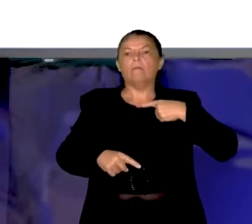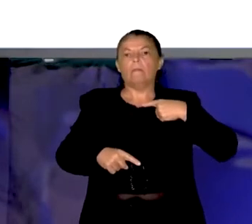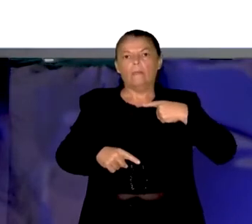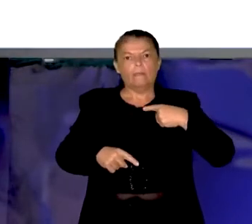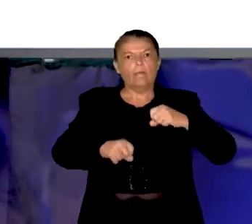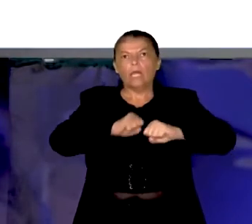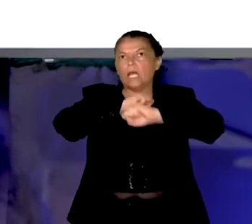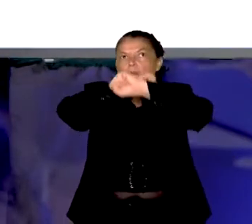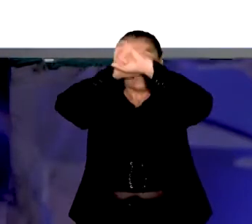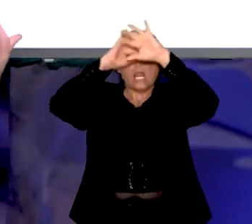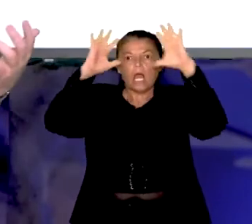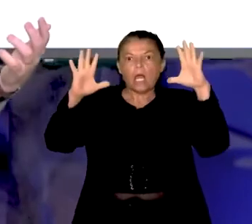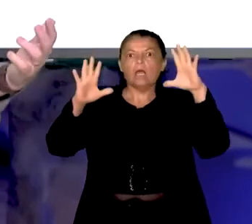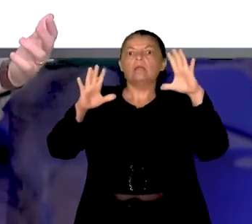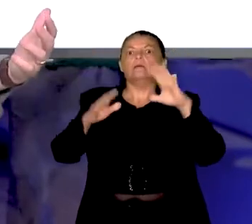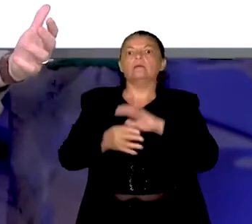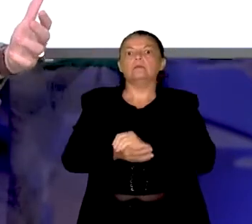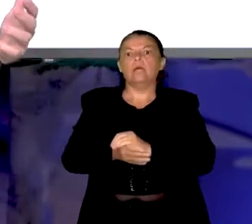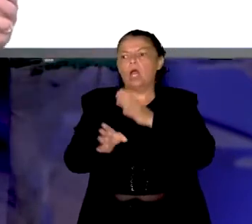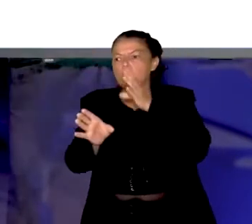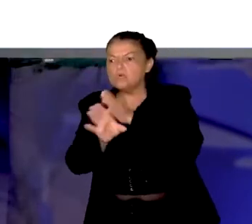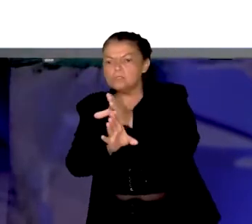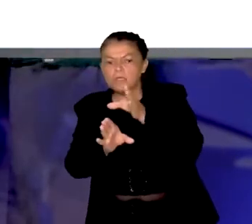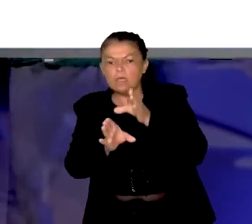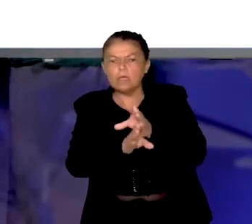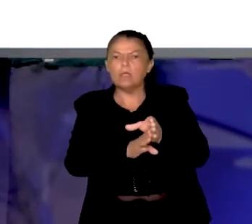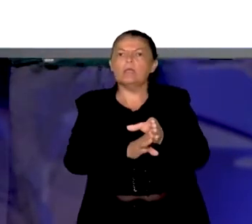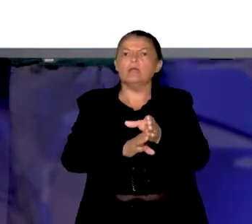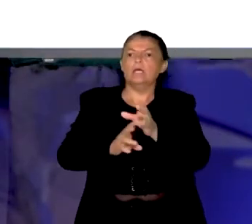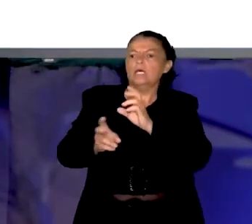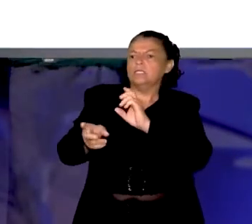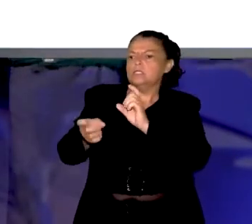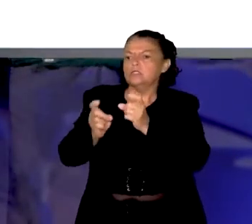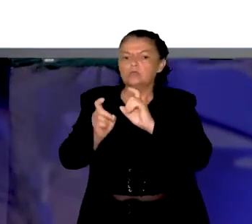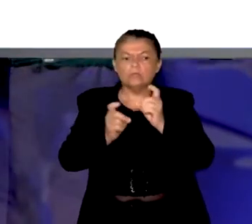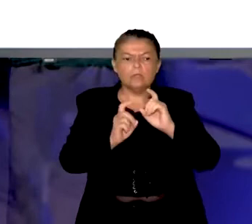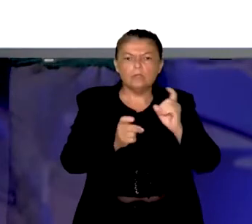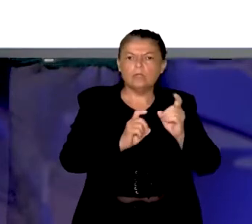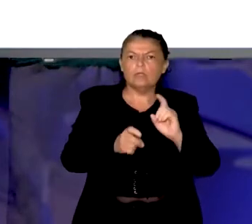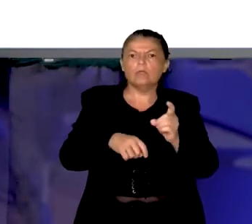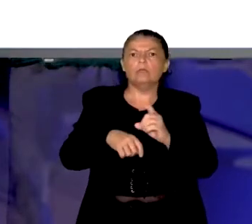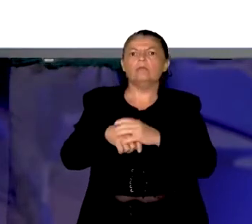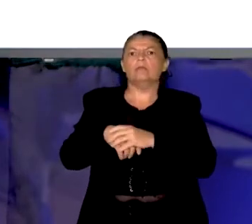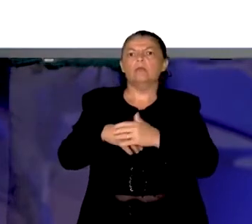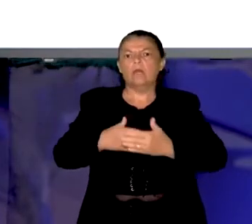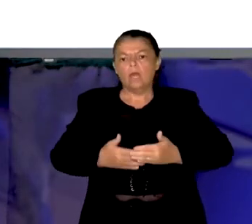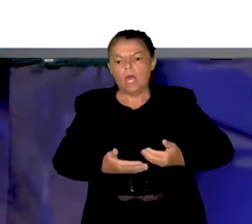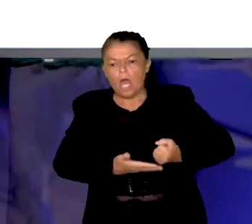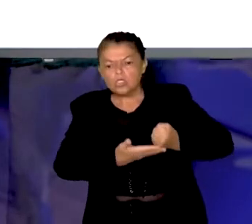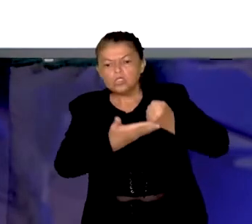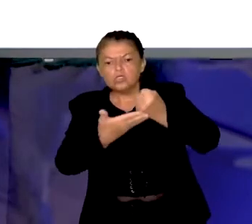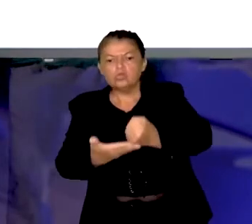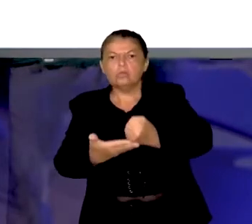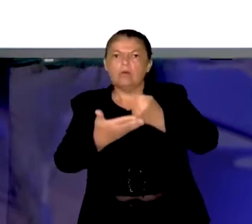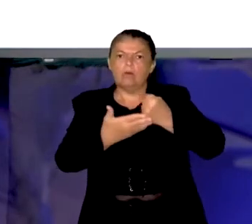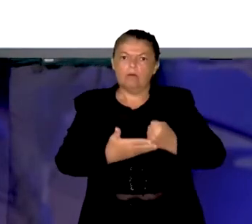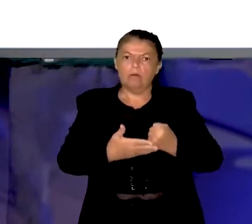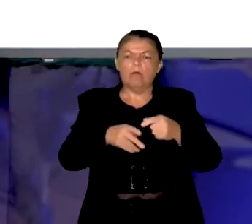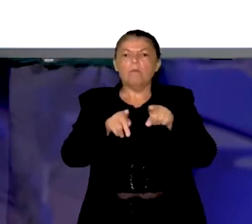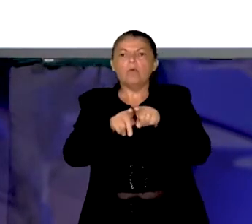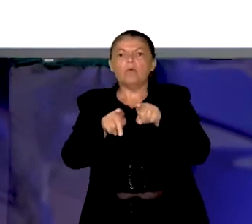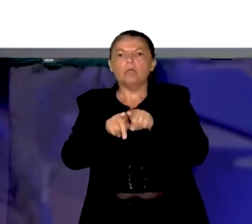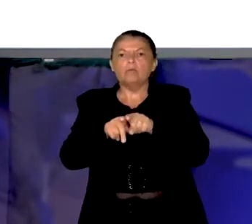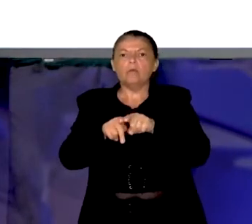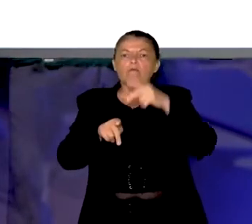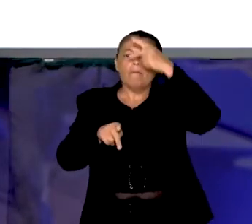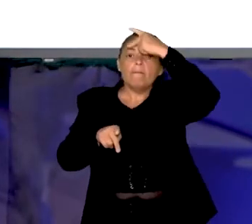as necessidades daquelas pessoas, daquela comunidade que fizeram com que ele fosse líder, que olham